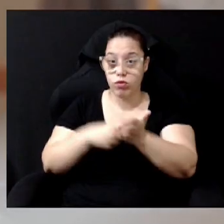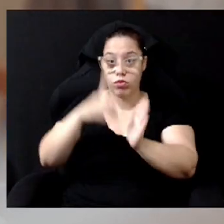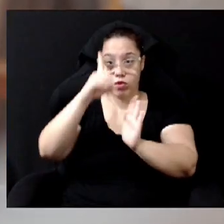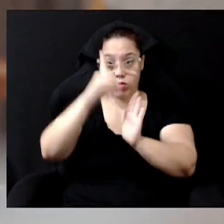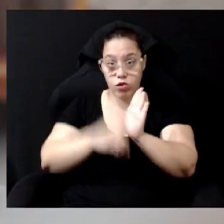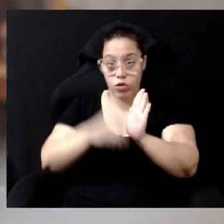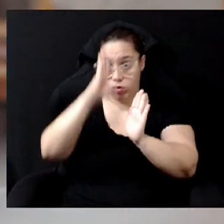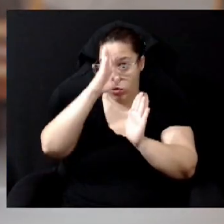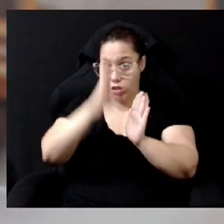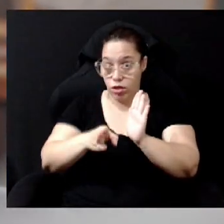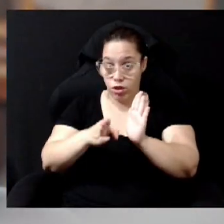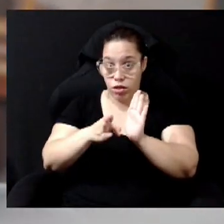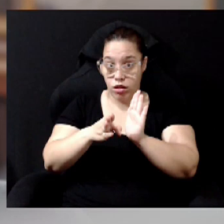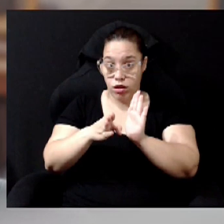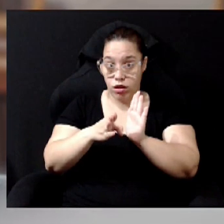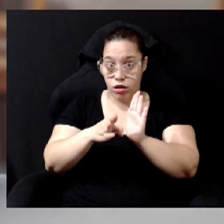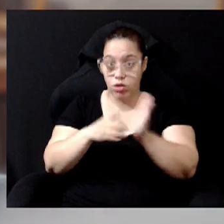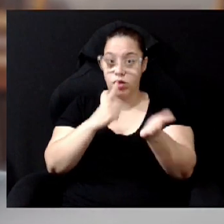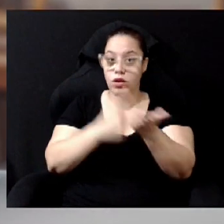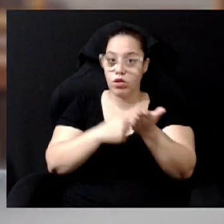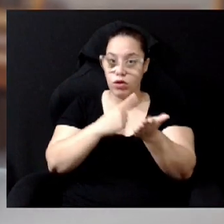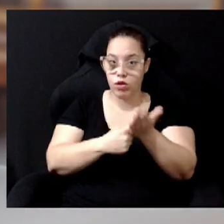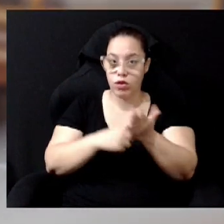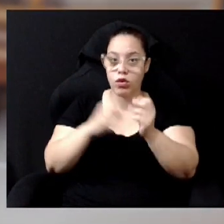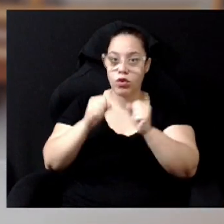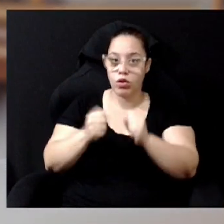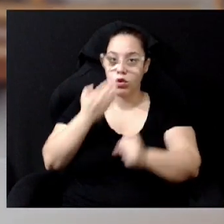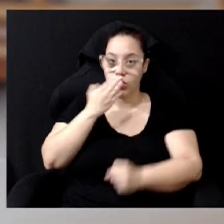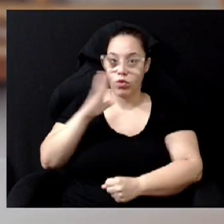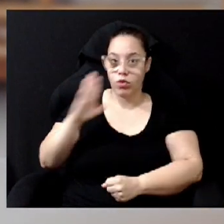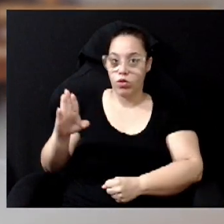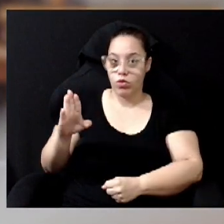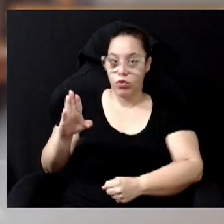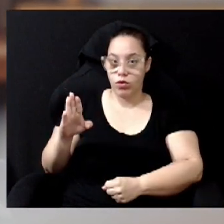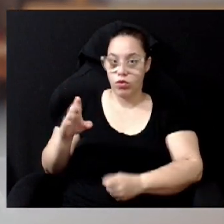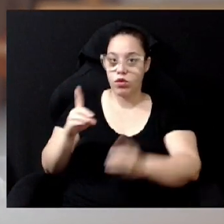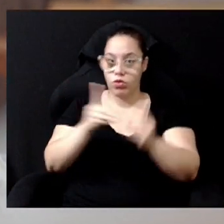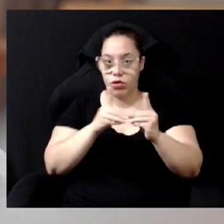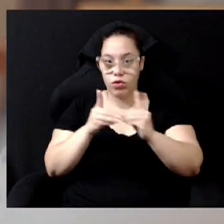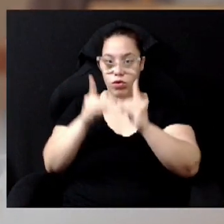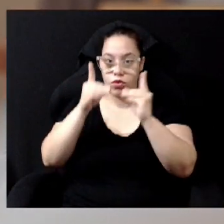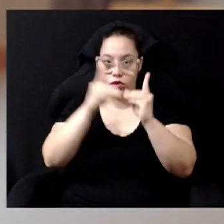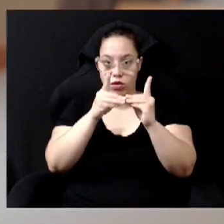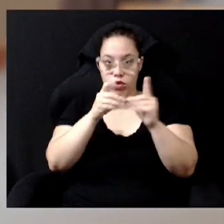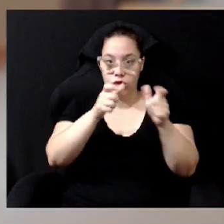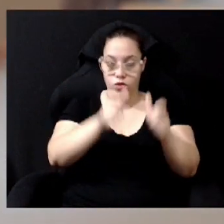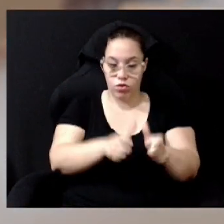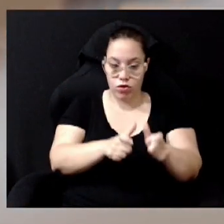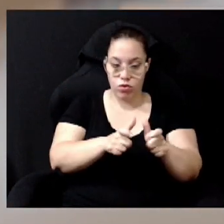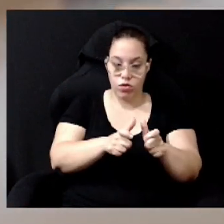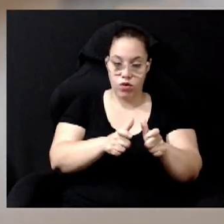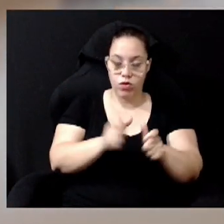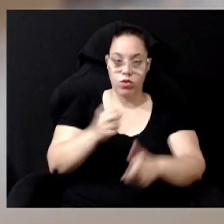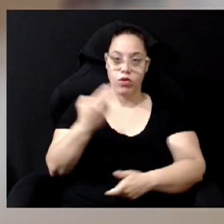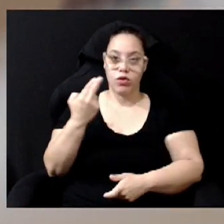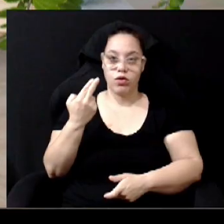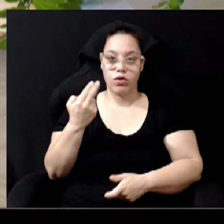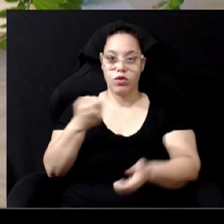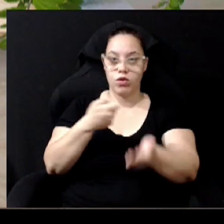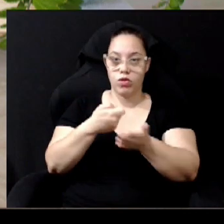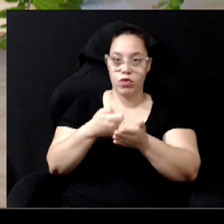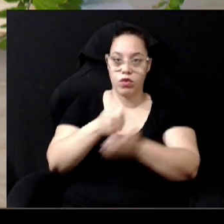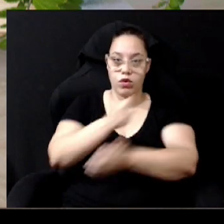prioridade. Essa comprovação poderá ser solicitada pelo atendente do estabelecimento ou por autoridade